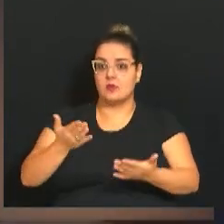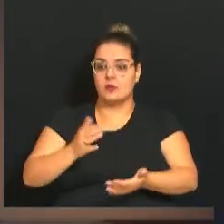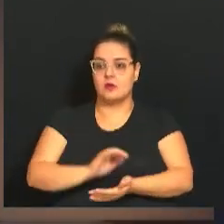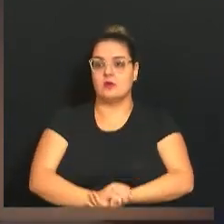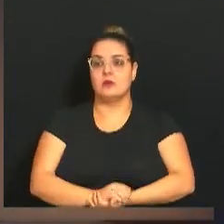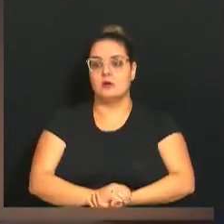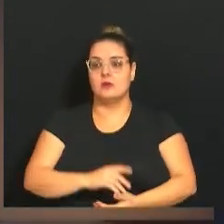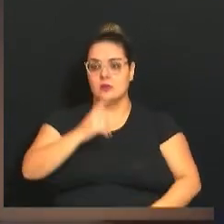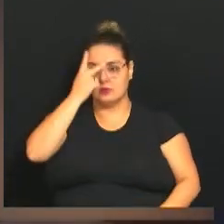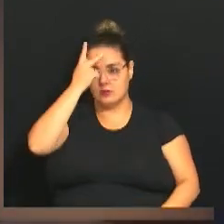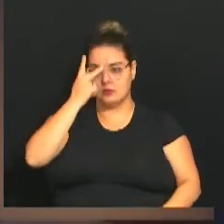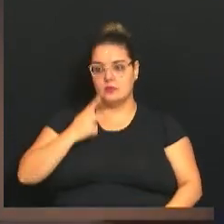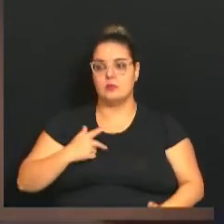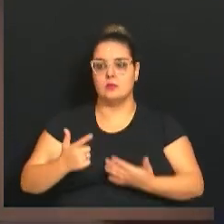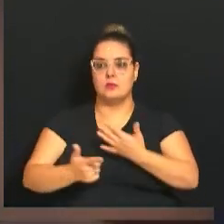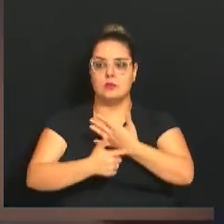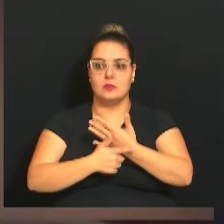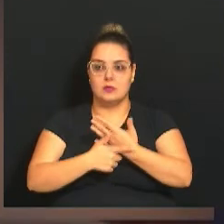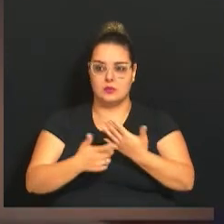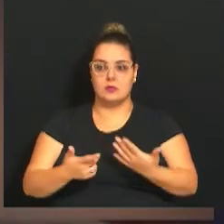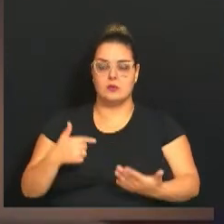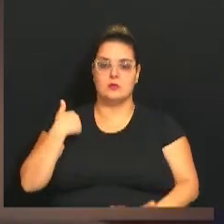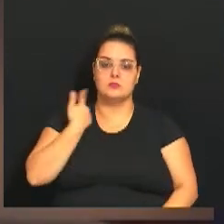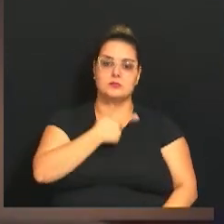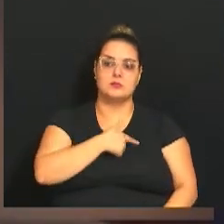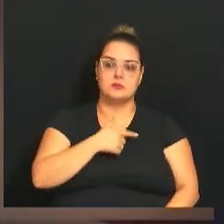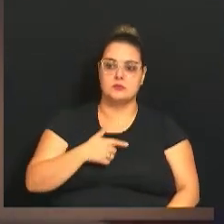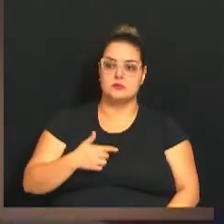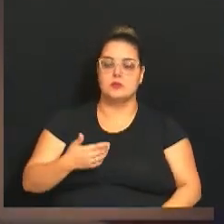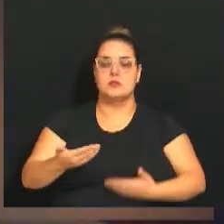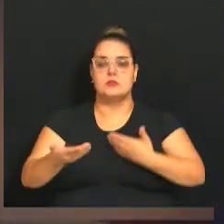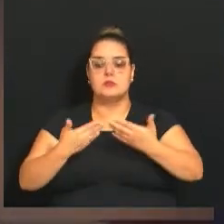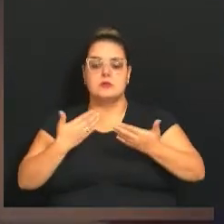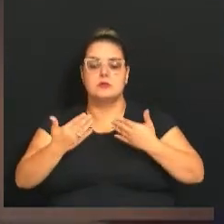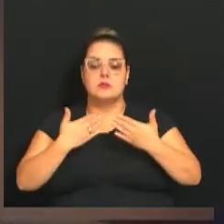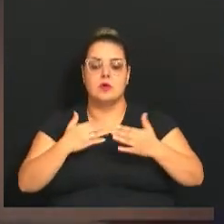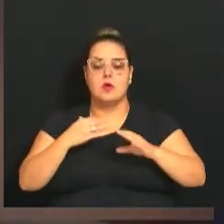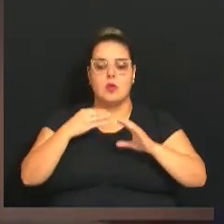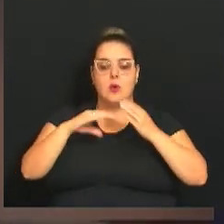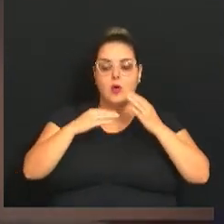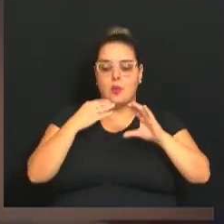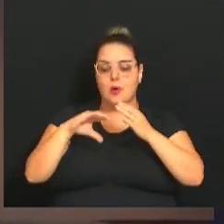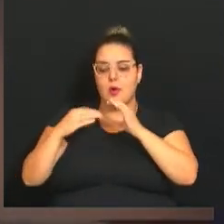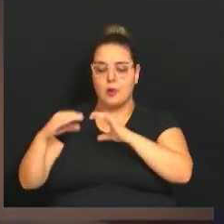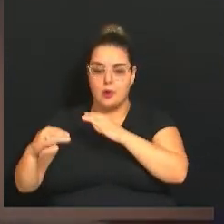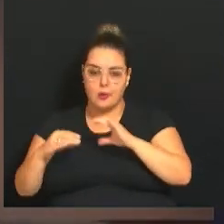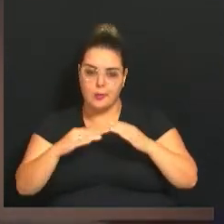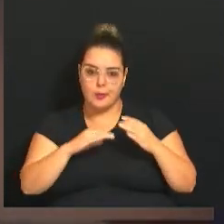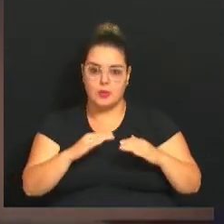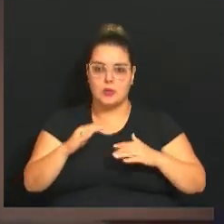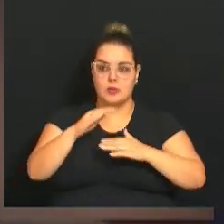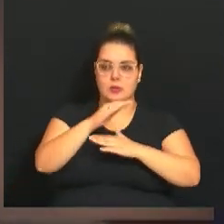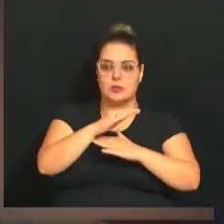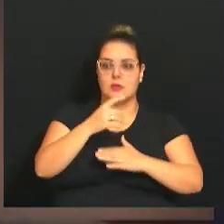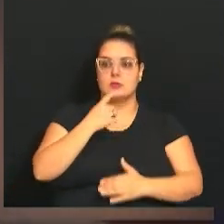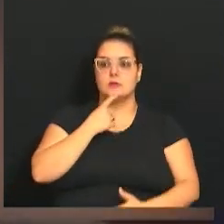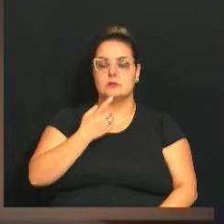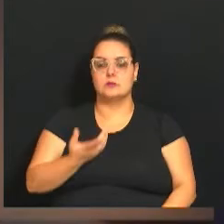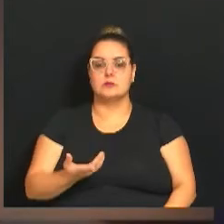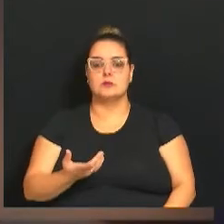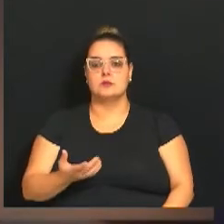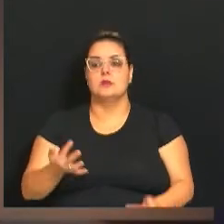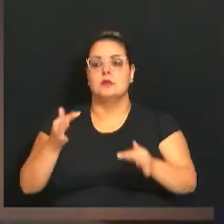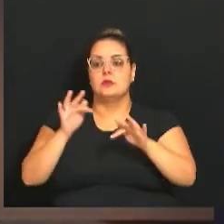próprio papel das nossas redes de comunicação aqui da Câmara de Campinas. Só finalizo